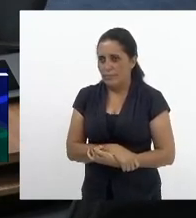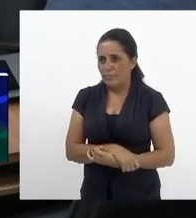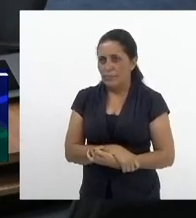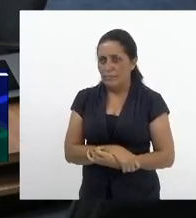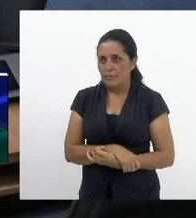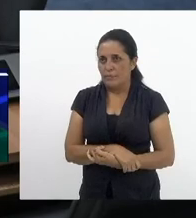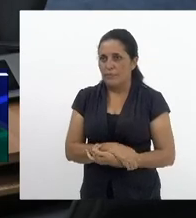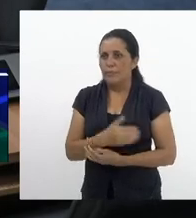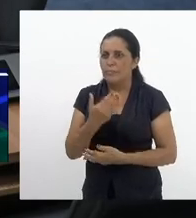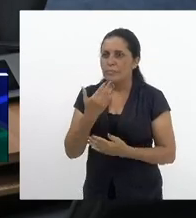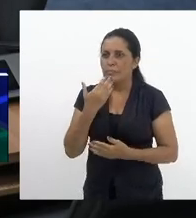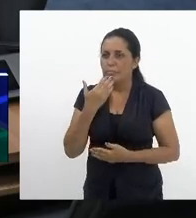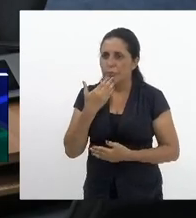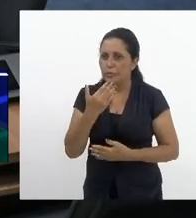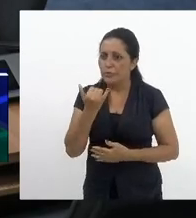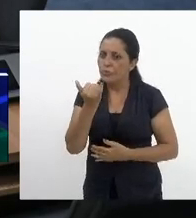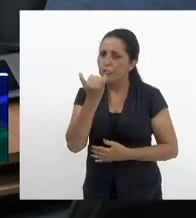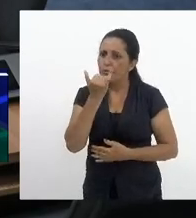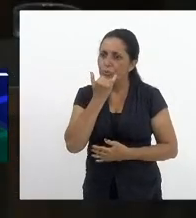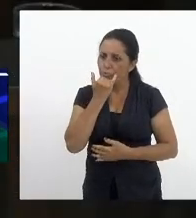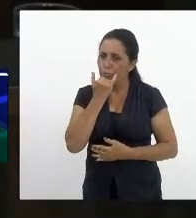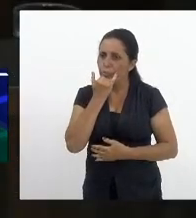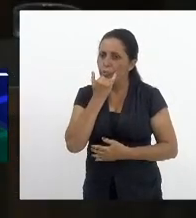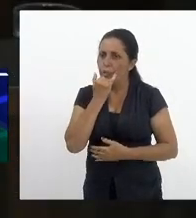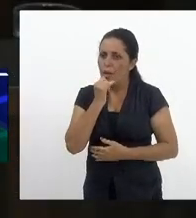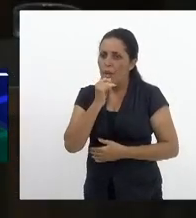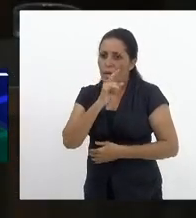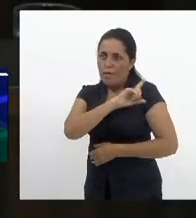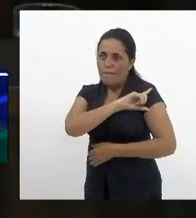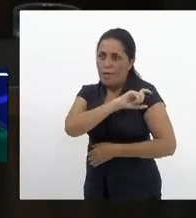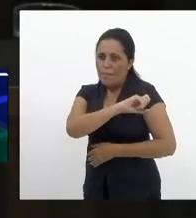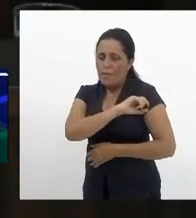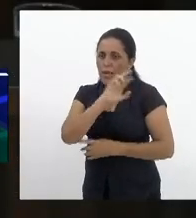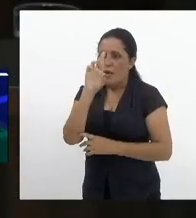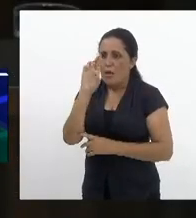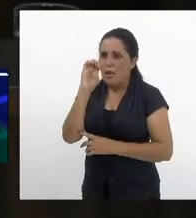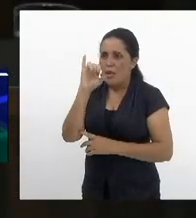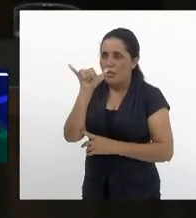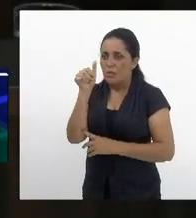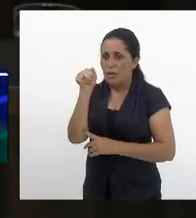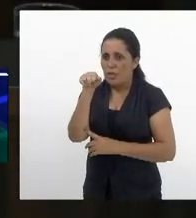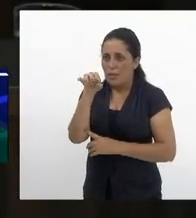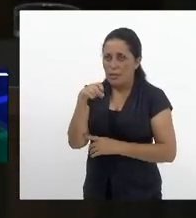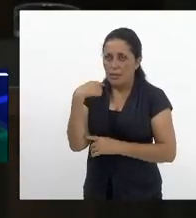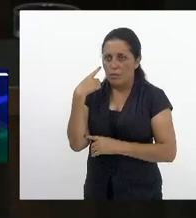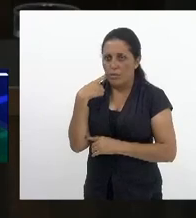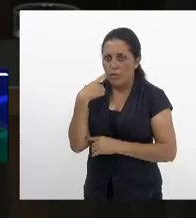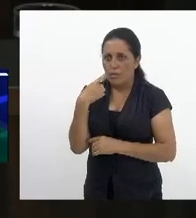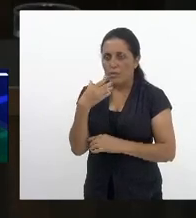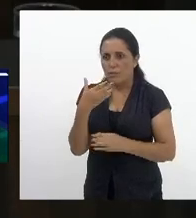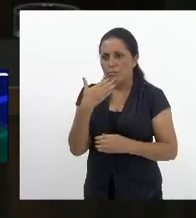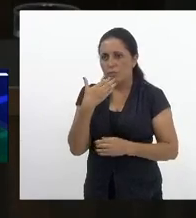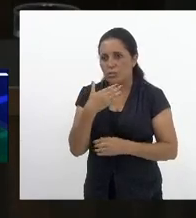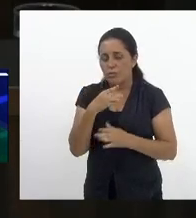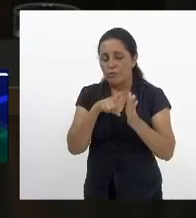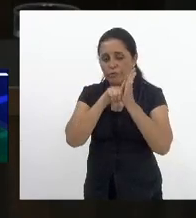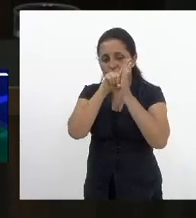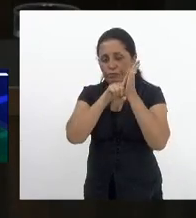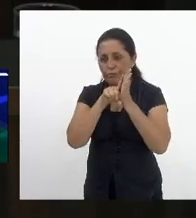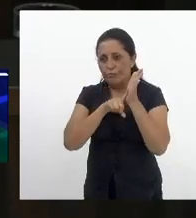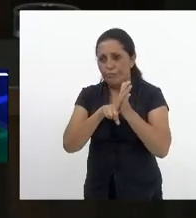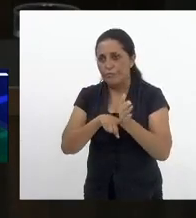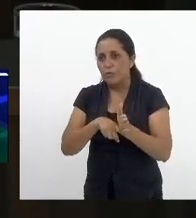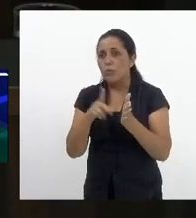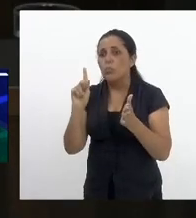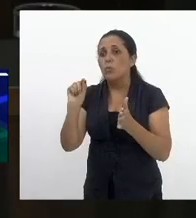Eu vou pedir desculpas à deputada enfermeira Rejane, pedindo aqui à assessoria da casa que verifique